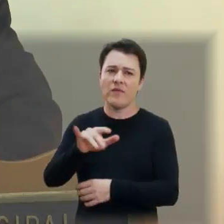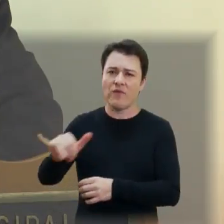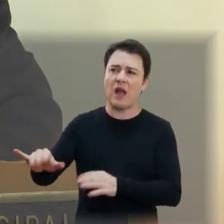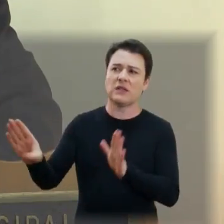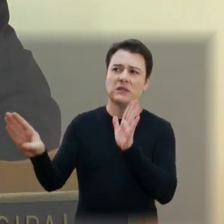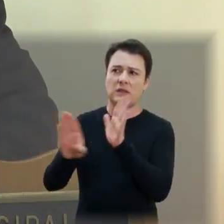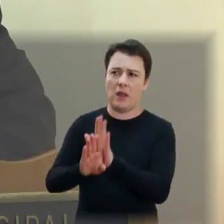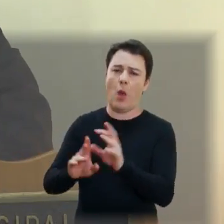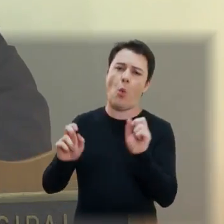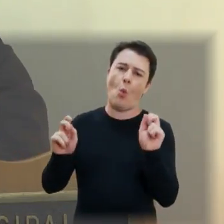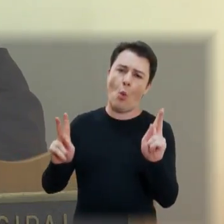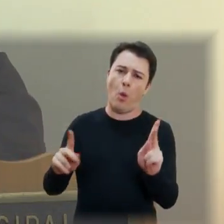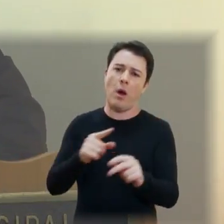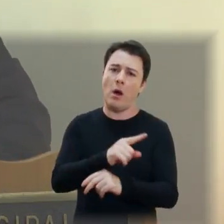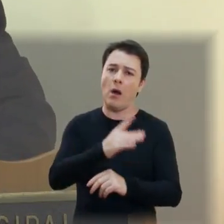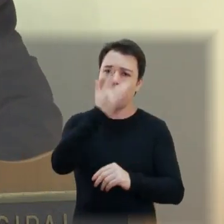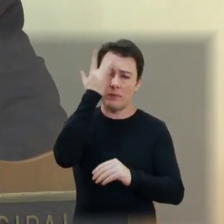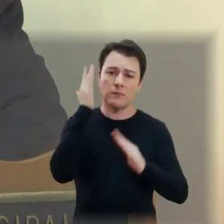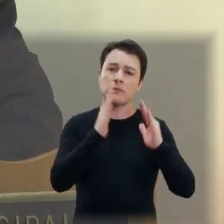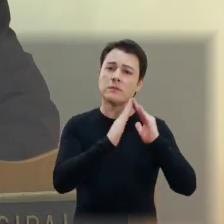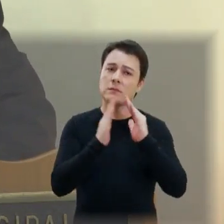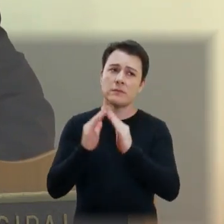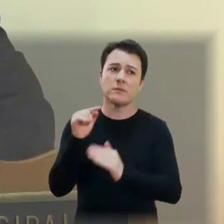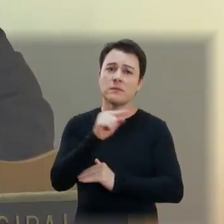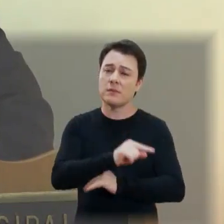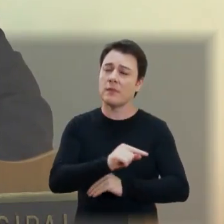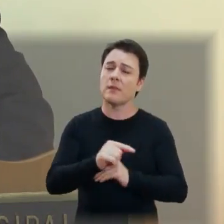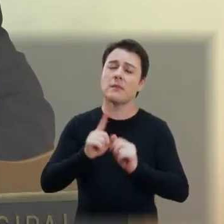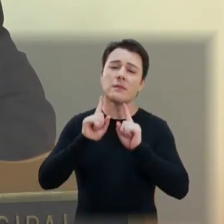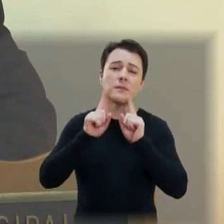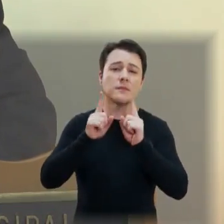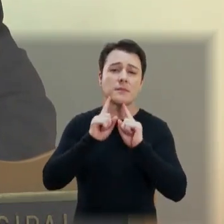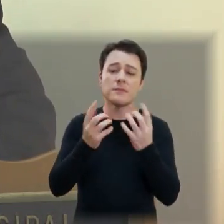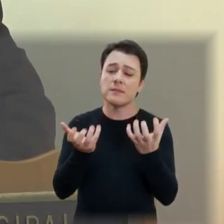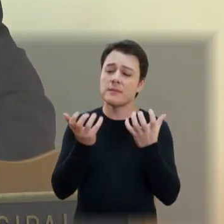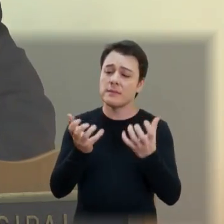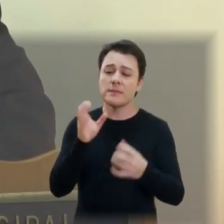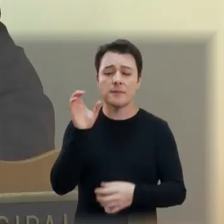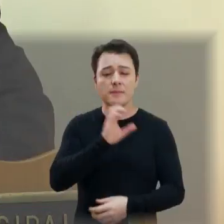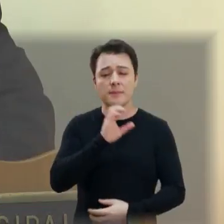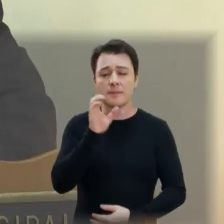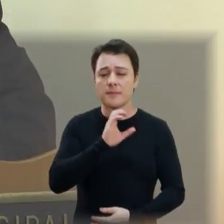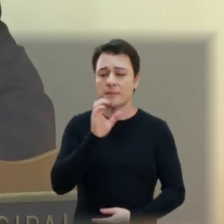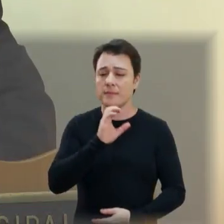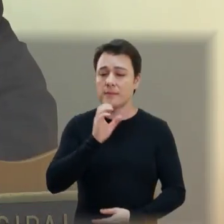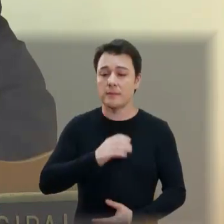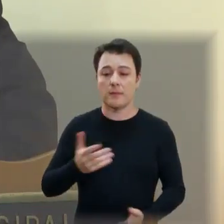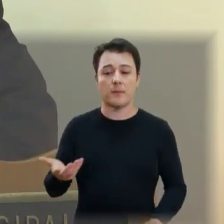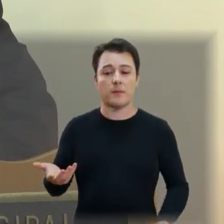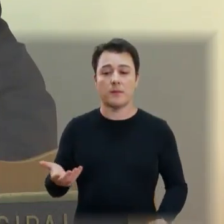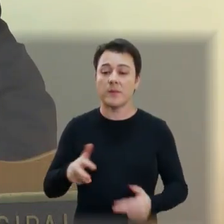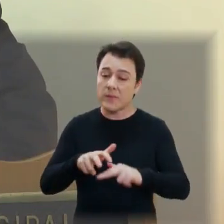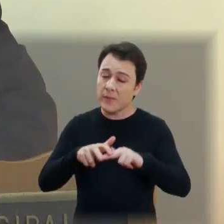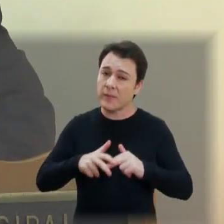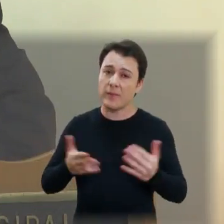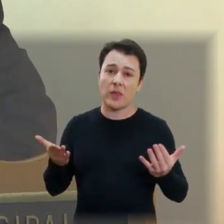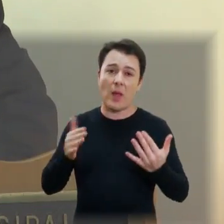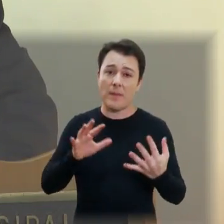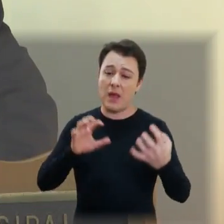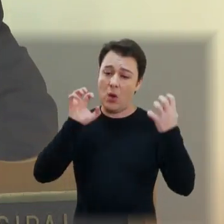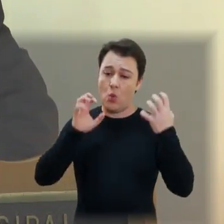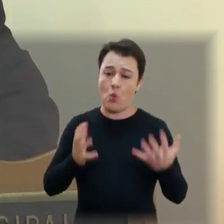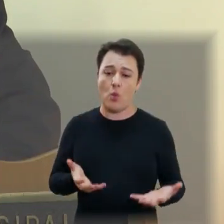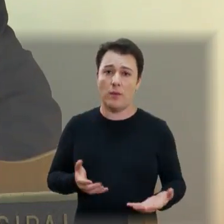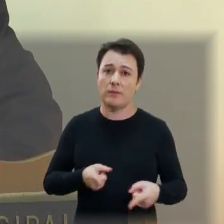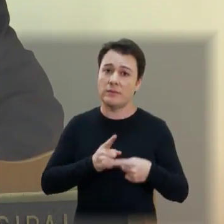certeza. E os moradores, com certeza, estão esperando que chegue o mais rápido possível. Por isso que eles estão brigando. Falaram, vamos fazer logo,